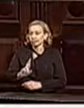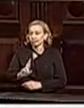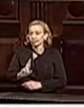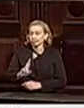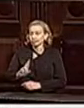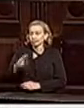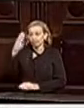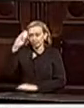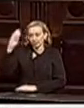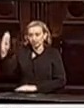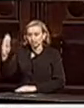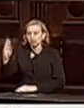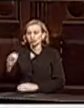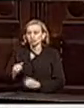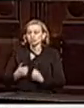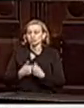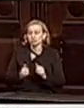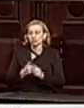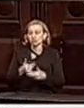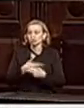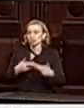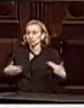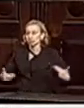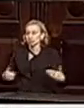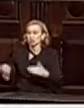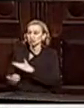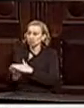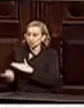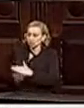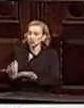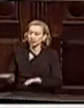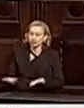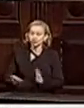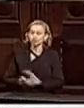desse processo legislativo através do regimento interno